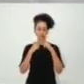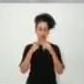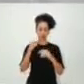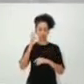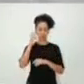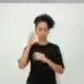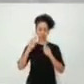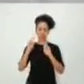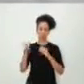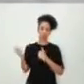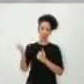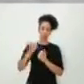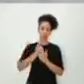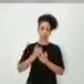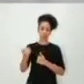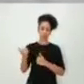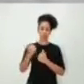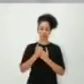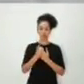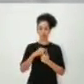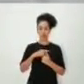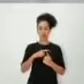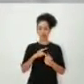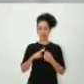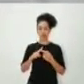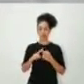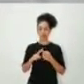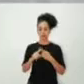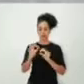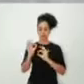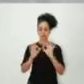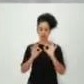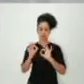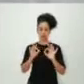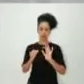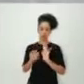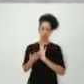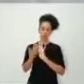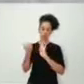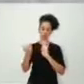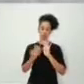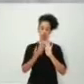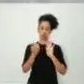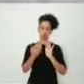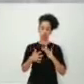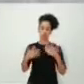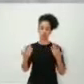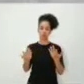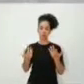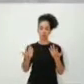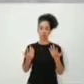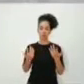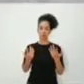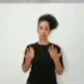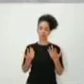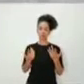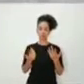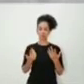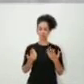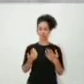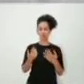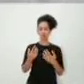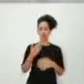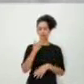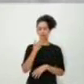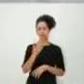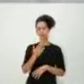mesos existe o planejamento de retirada de substituição qual é a situação atual o requerimento que nós mandamos pra